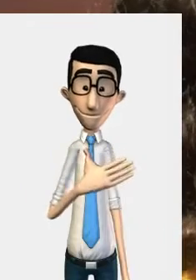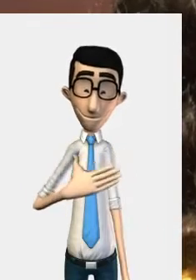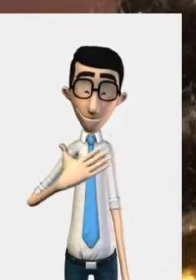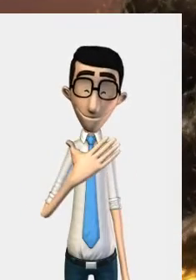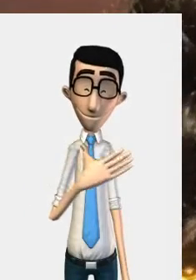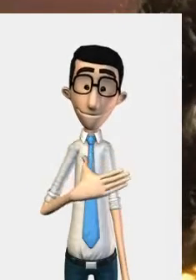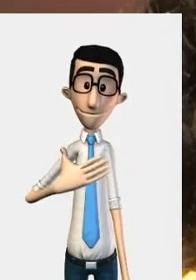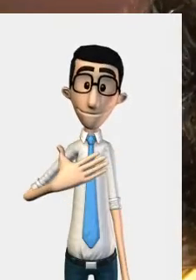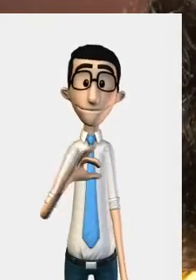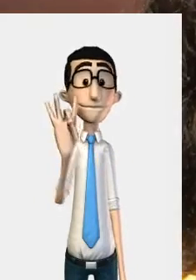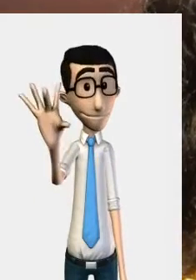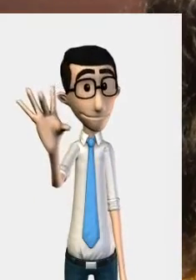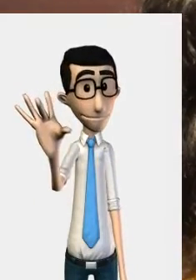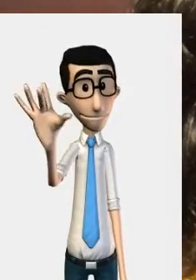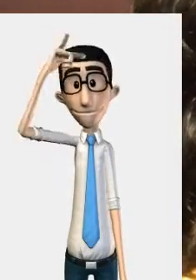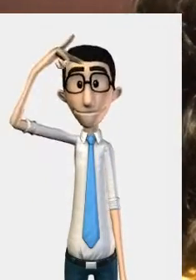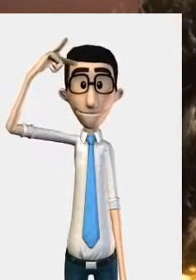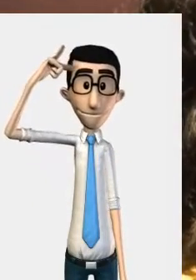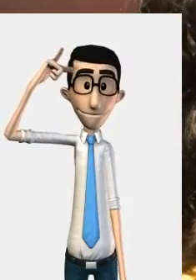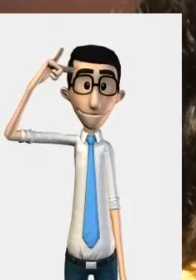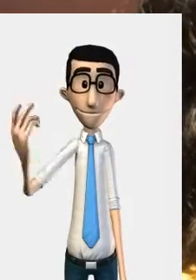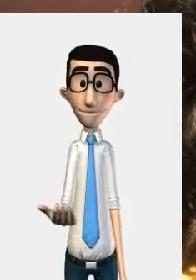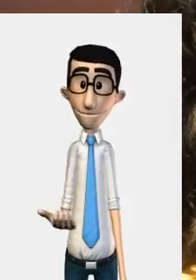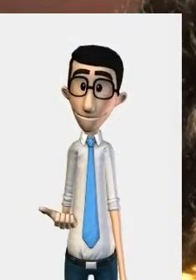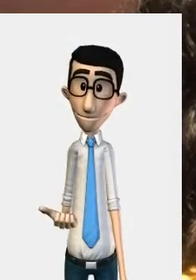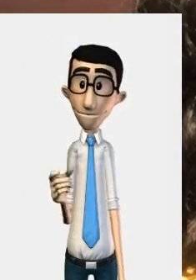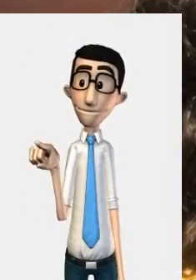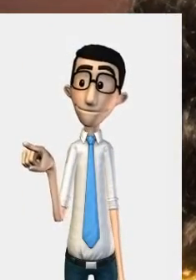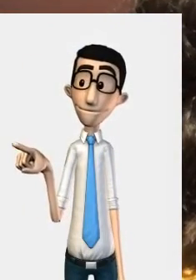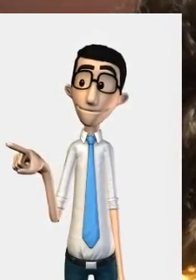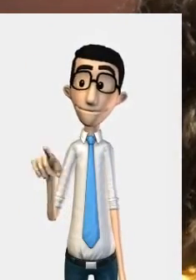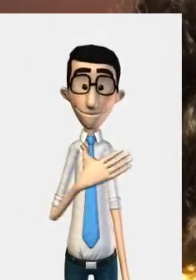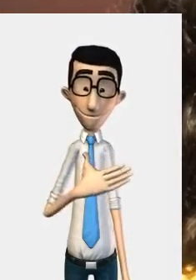se eu tiver uma pessoa que cobra 200, 250, 300 reais a hora?